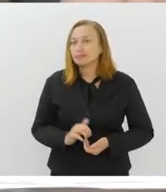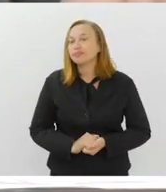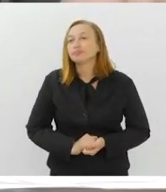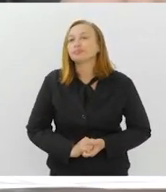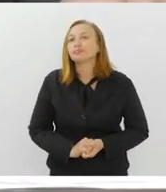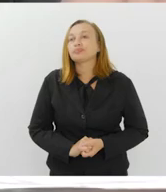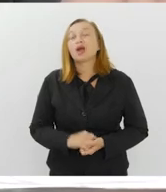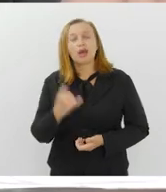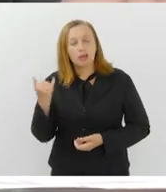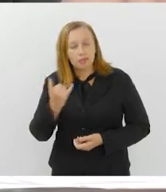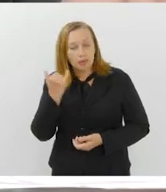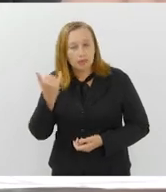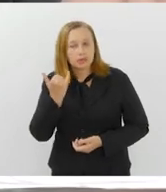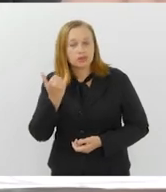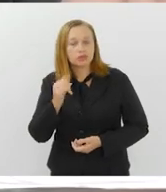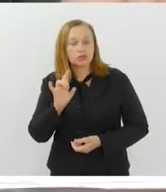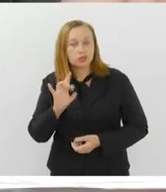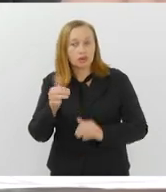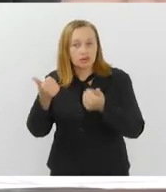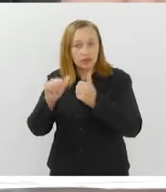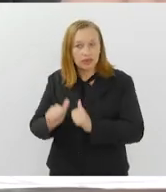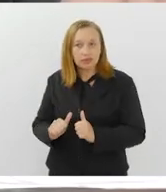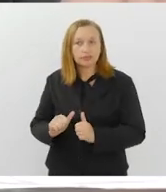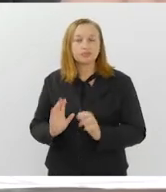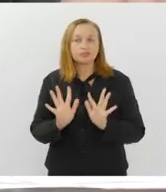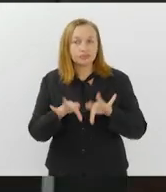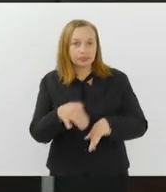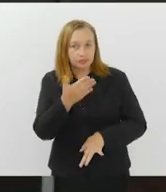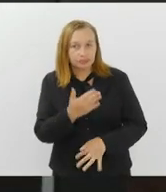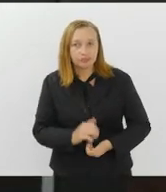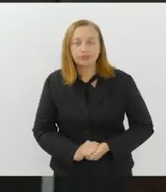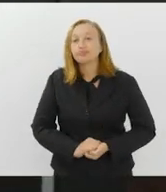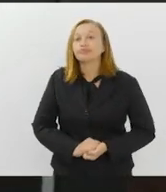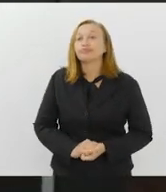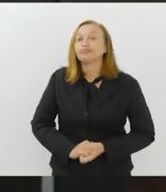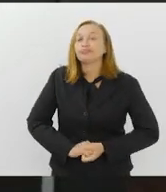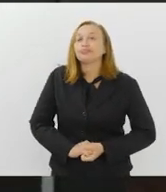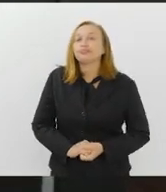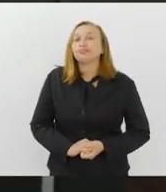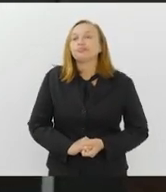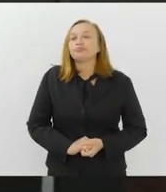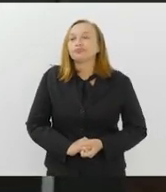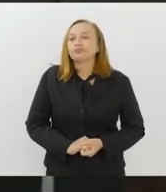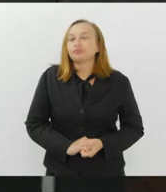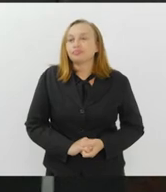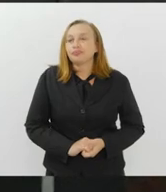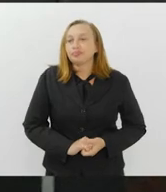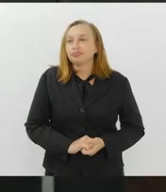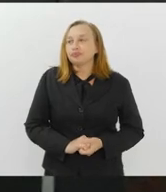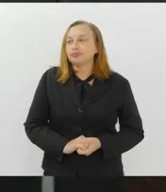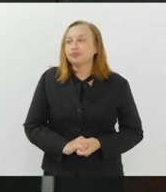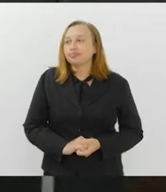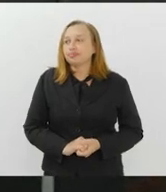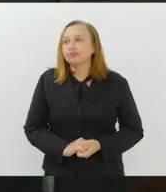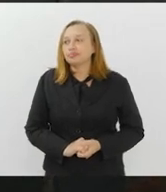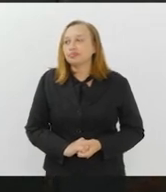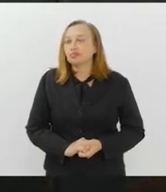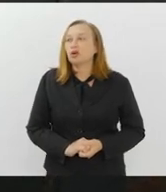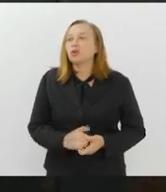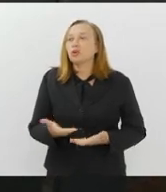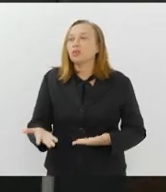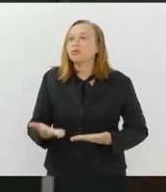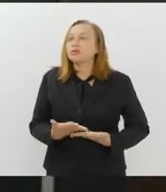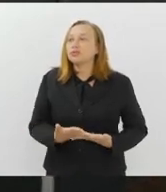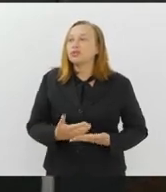É importante a gente só avaliar. Conclua, por favor. Não, deputado. Então, esse é um ponto que é bom que tenha se dito. E, doutor Geraldo, eu o convido,